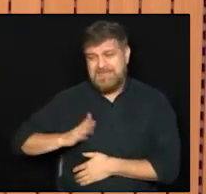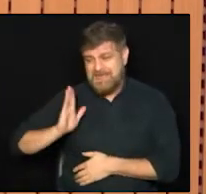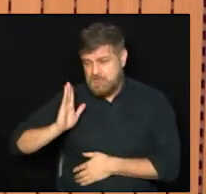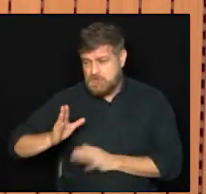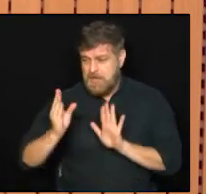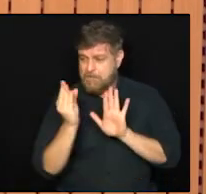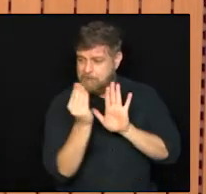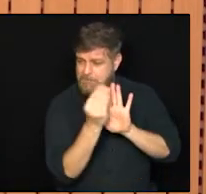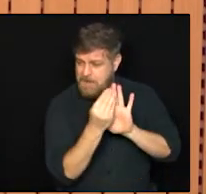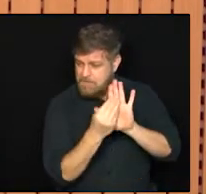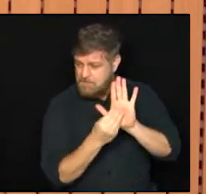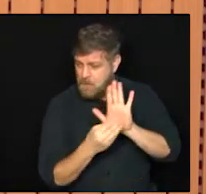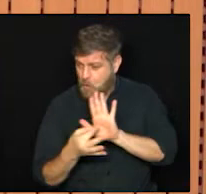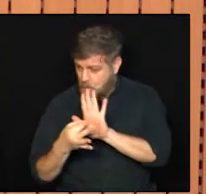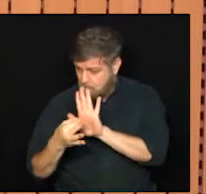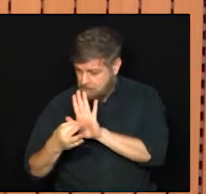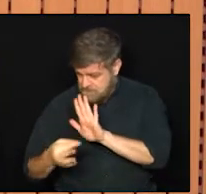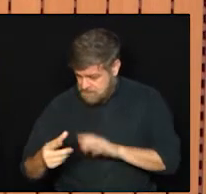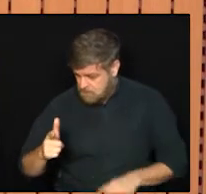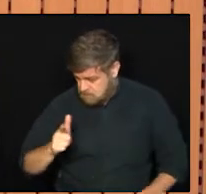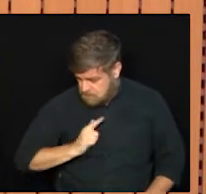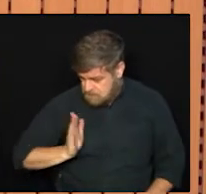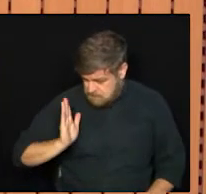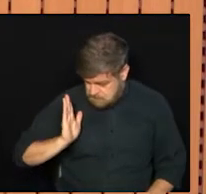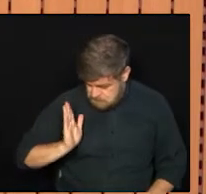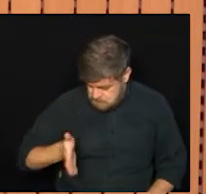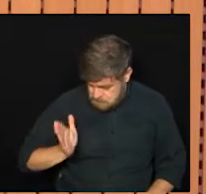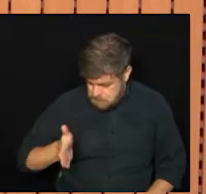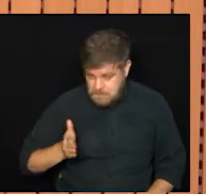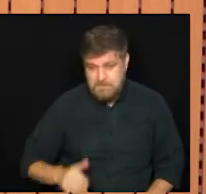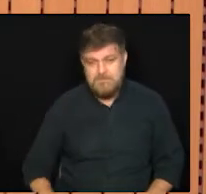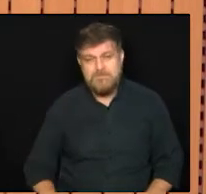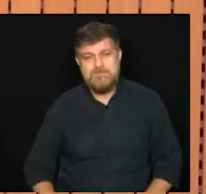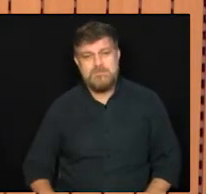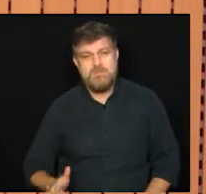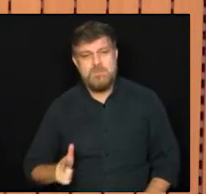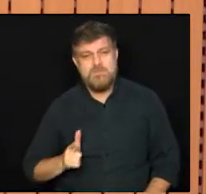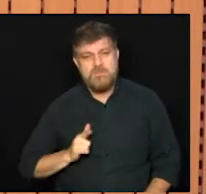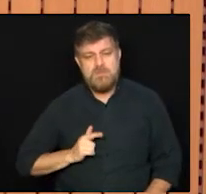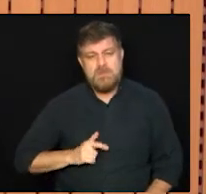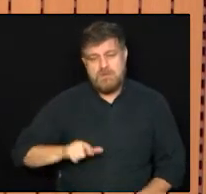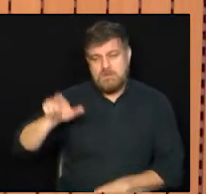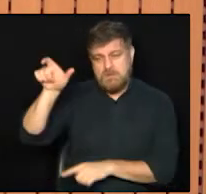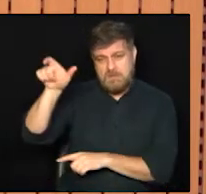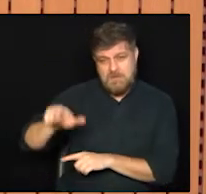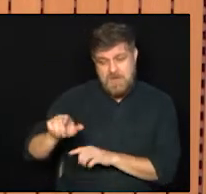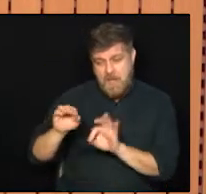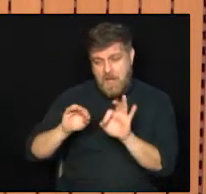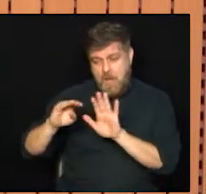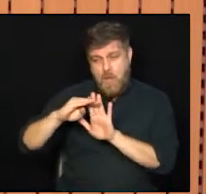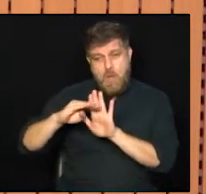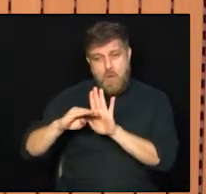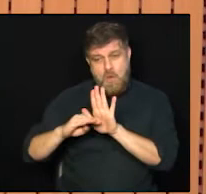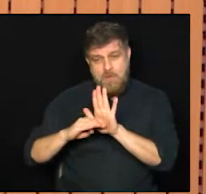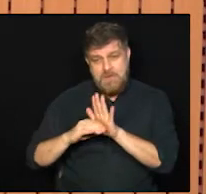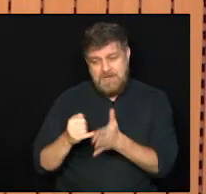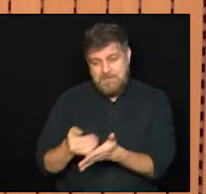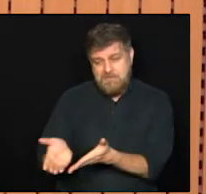algumas sugestões que os senhores apresentaram, que foi chamado aí pelo Vanderlei de Programa de Recuperação